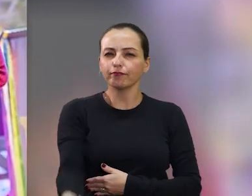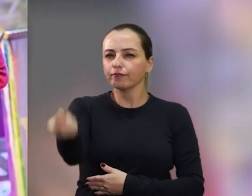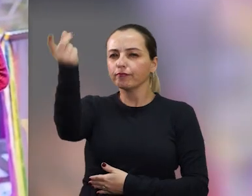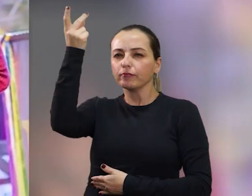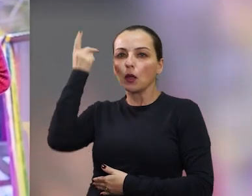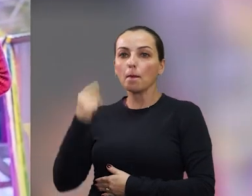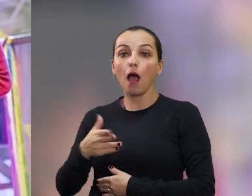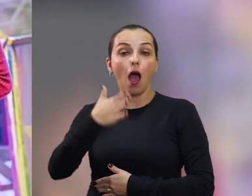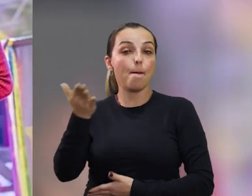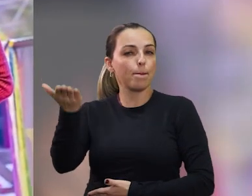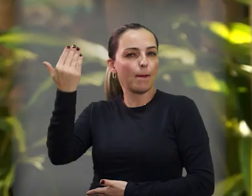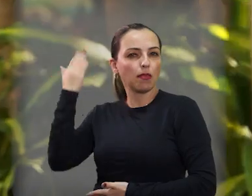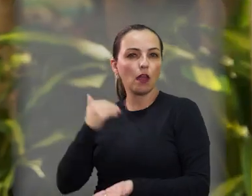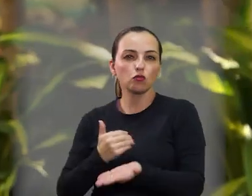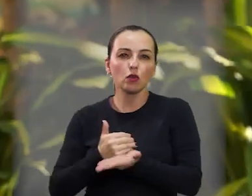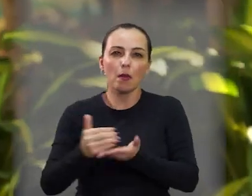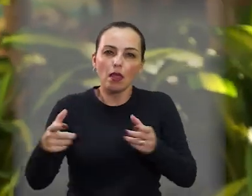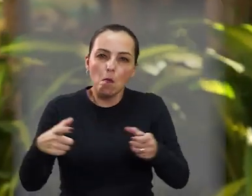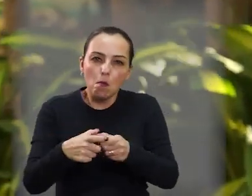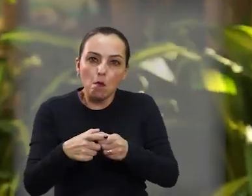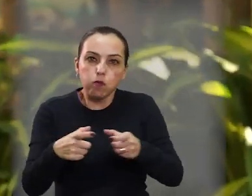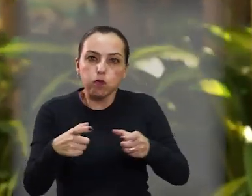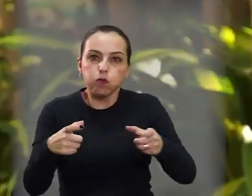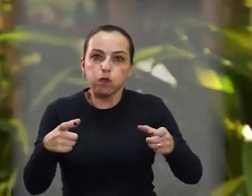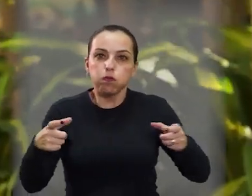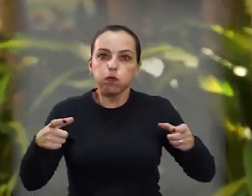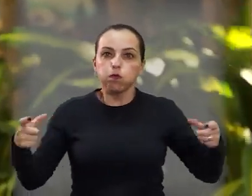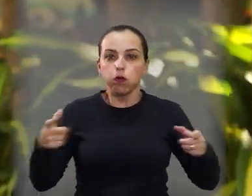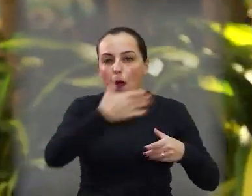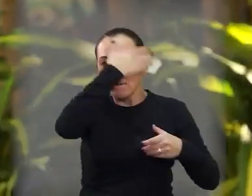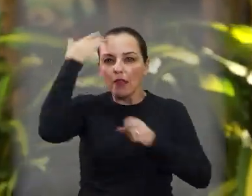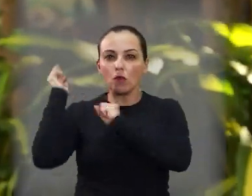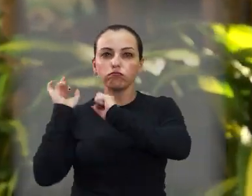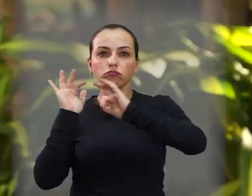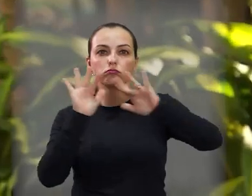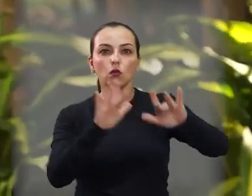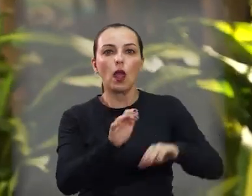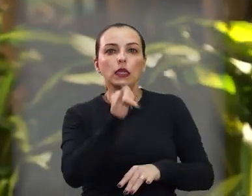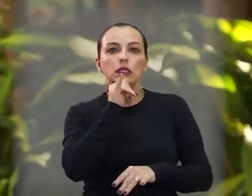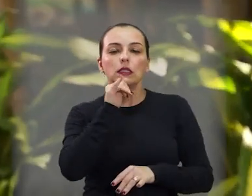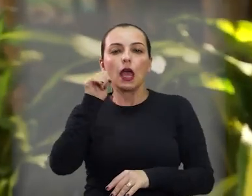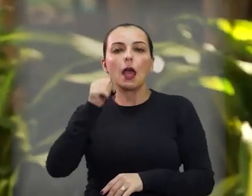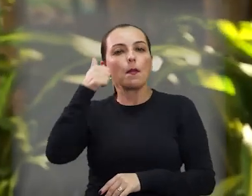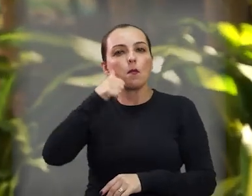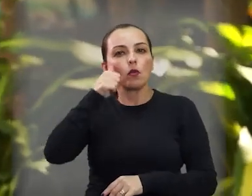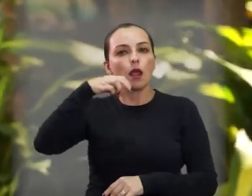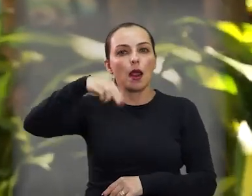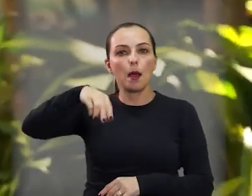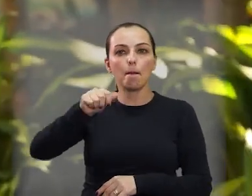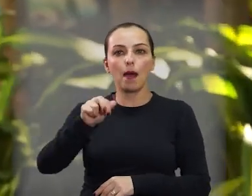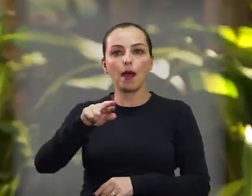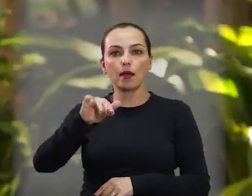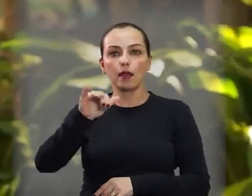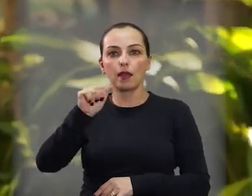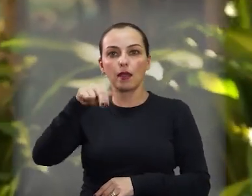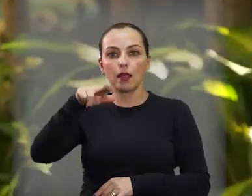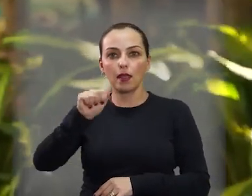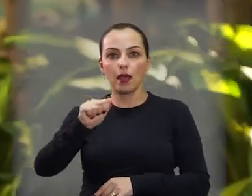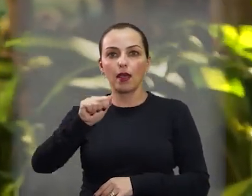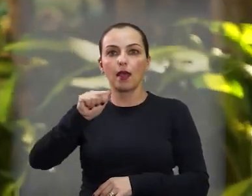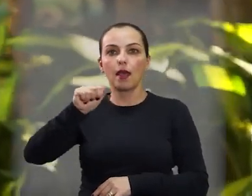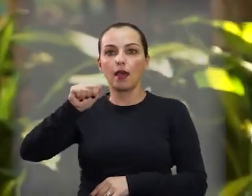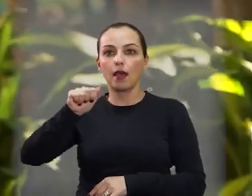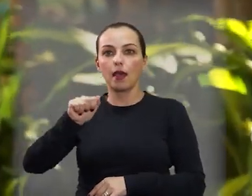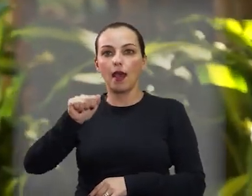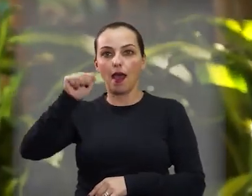muito importante. Né? Começou pequenininho e hoje recebe grandes bandas, inclusive o Grande Encontro, Mariana